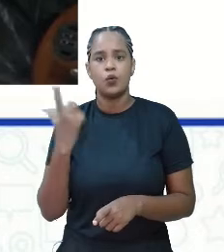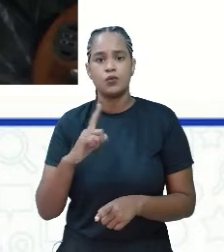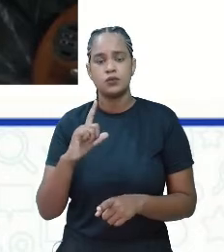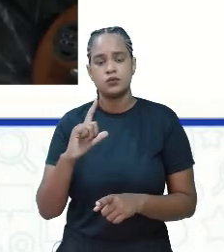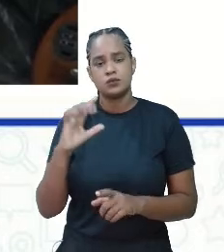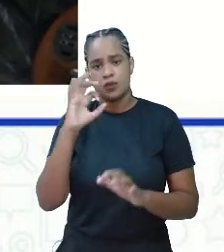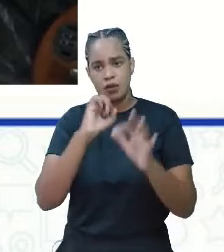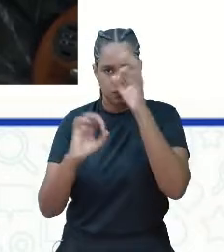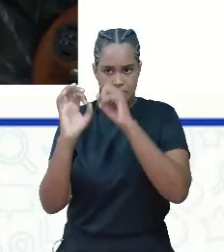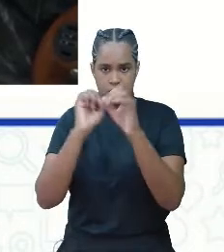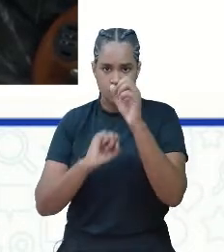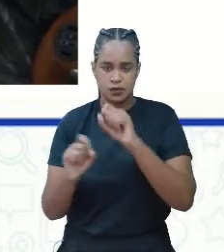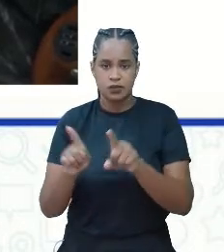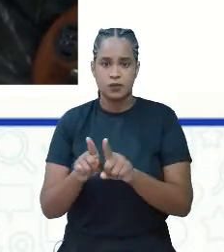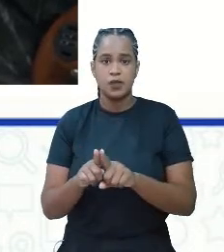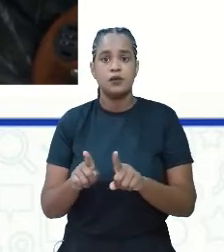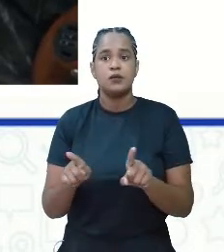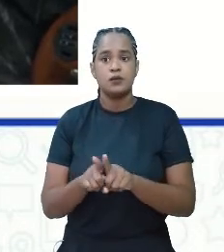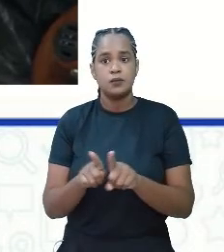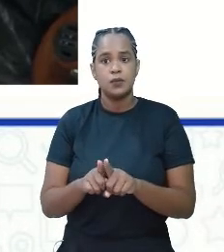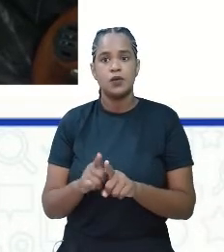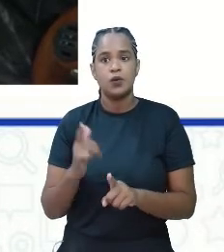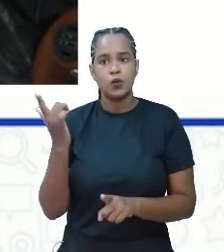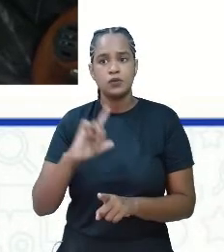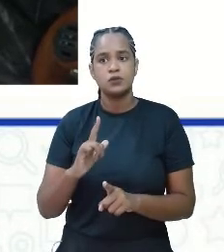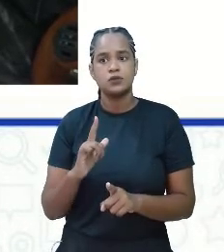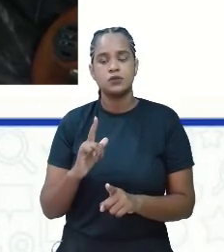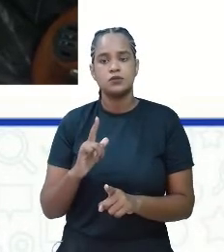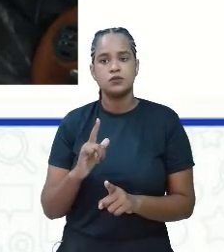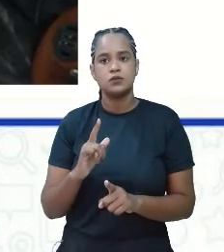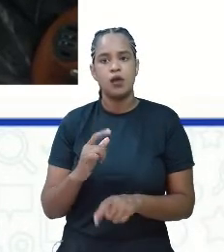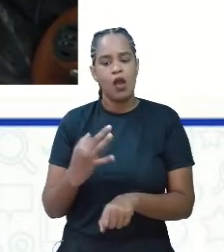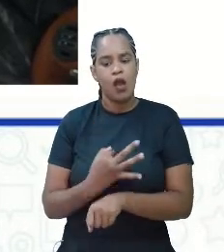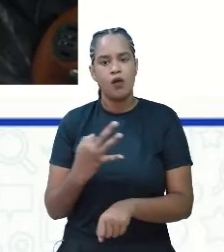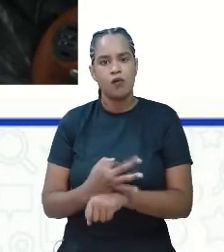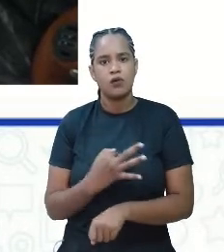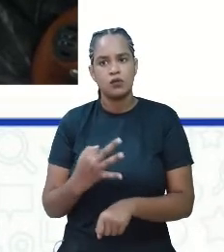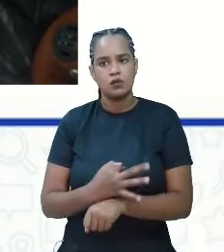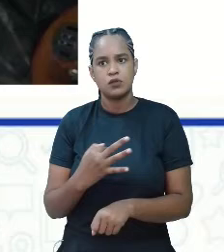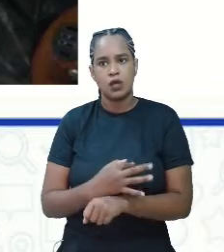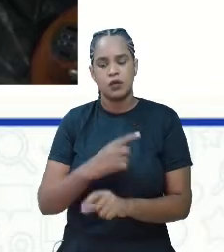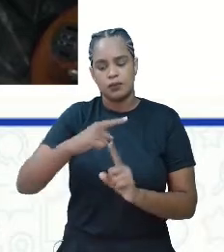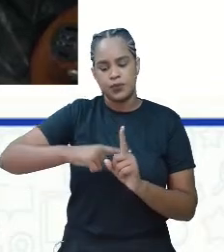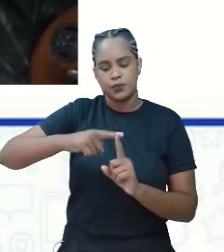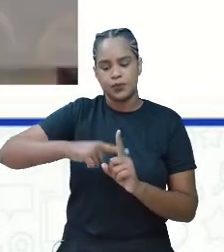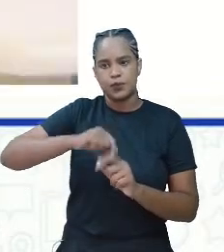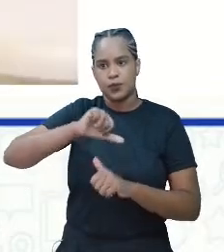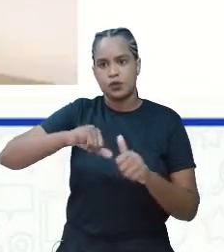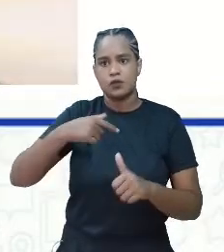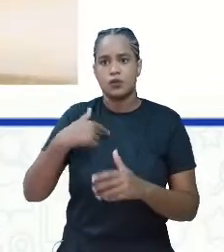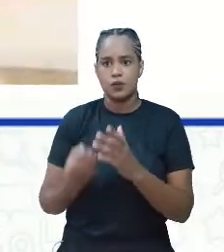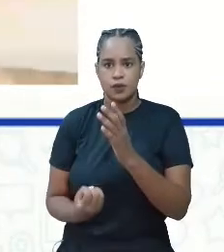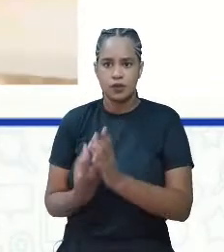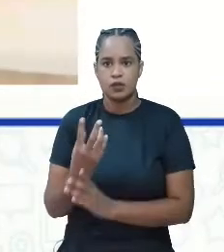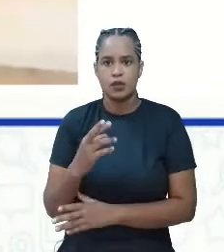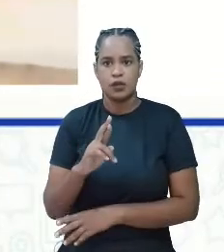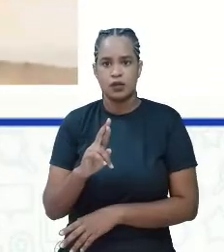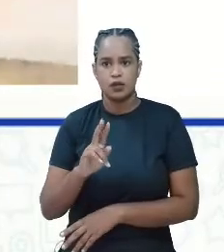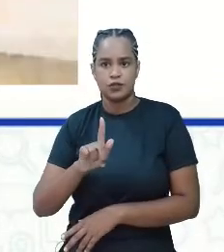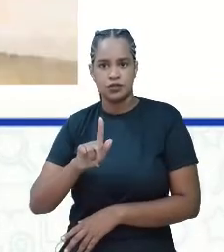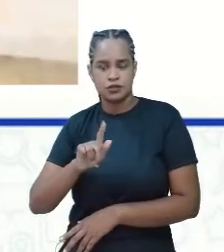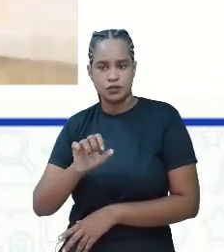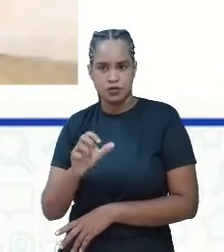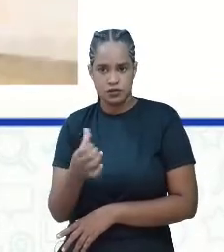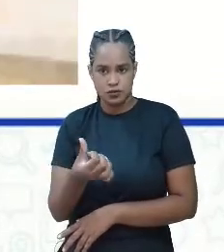né? Aqui em Recife. E foi quando eu bolei esse instrumento aqui, que é o RG6. Um instrumento em